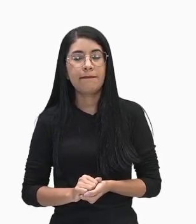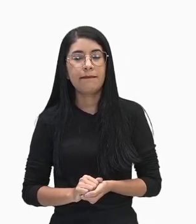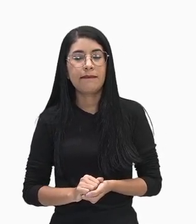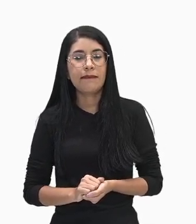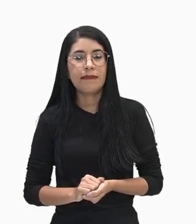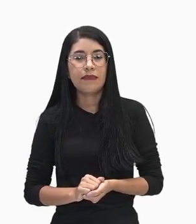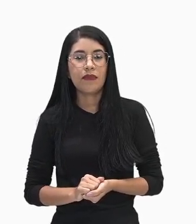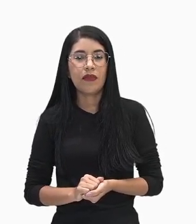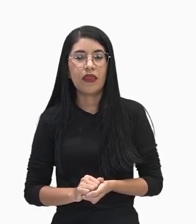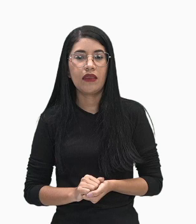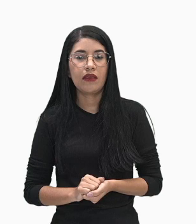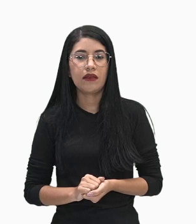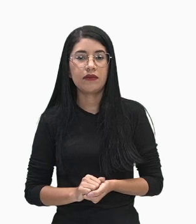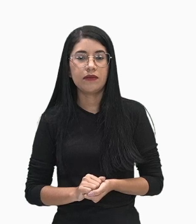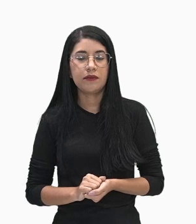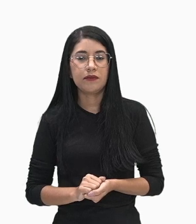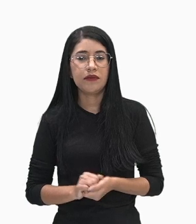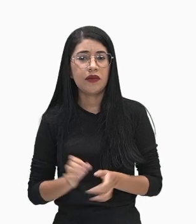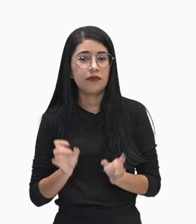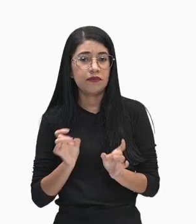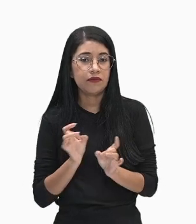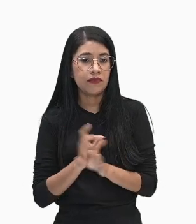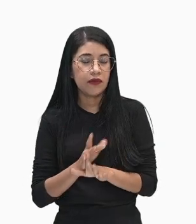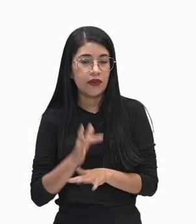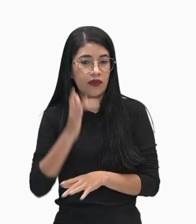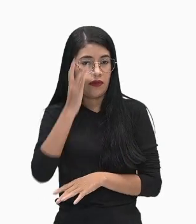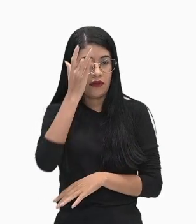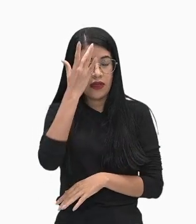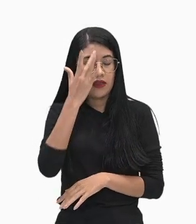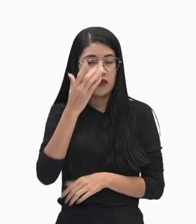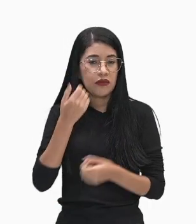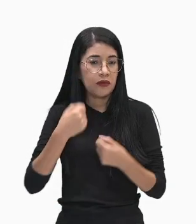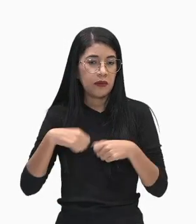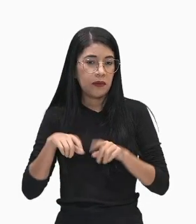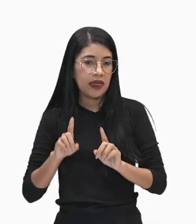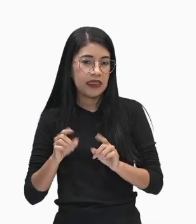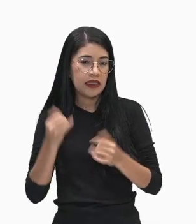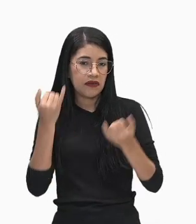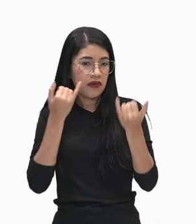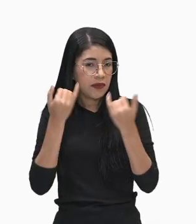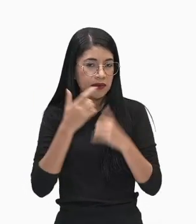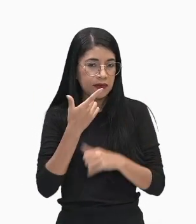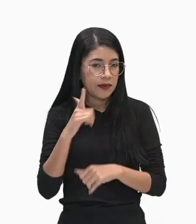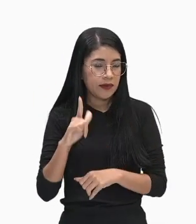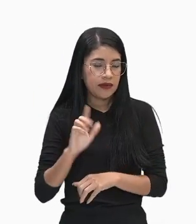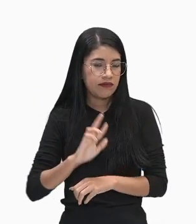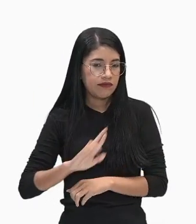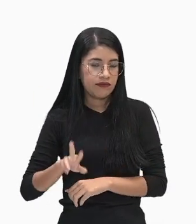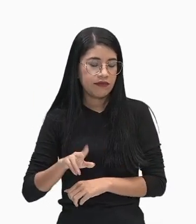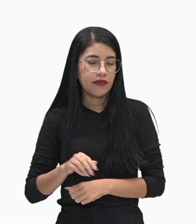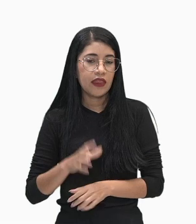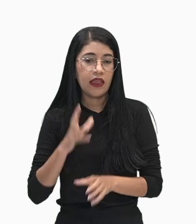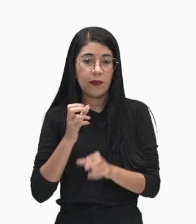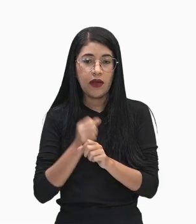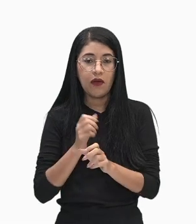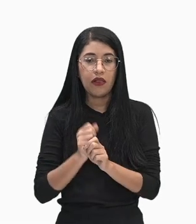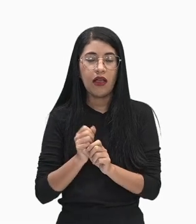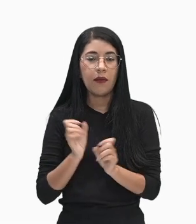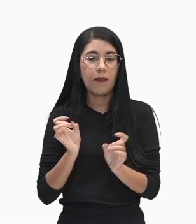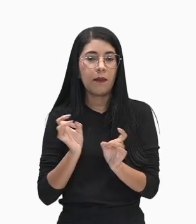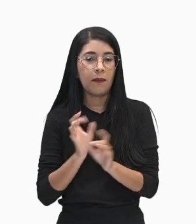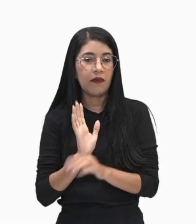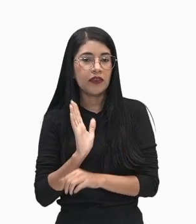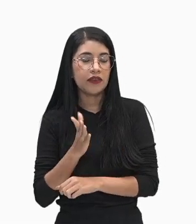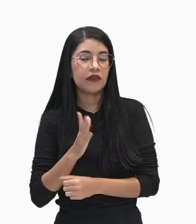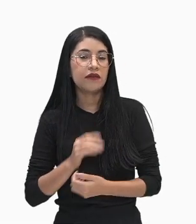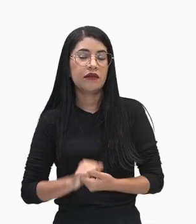segundos. Pronto, né, pessoal? Eu não preciso de mais nada agora para calcular essa intensidade de corrente,